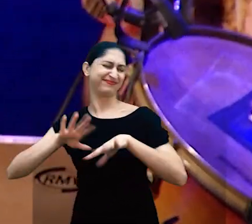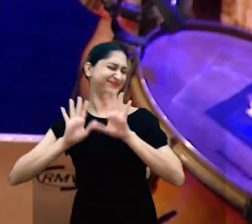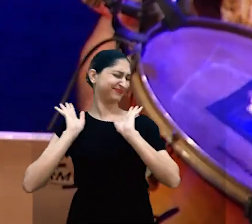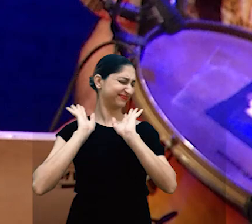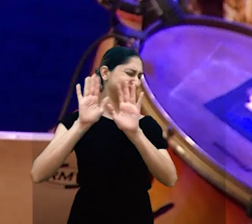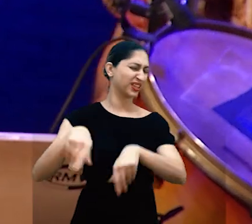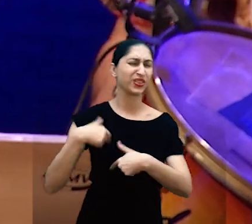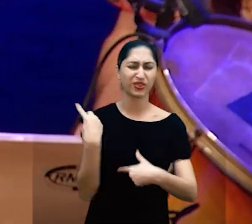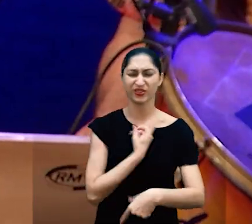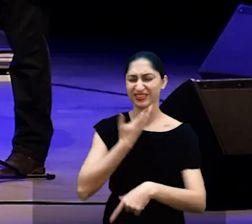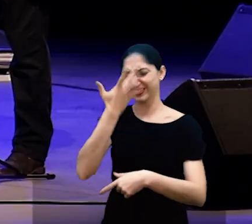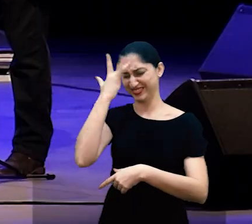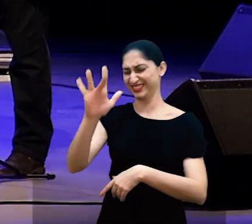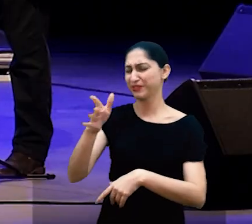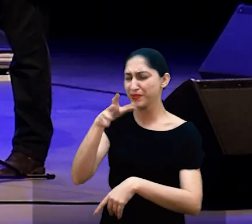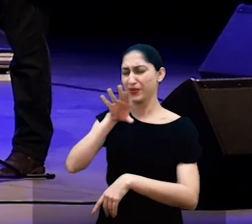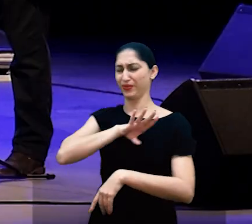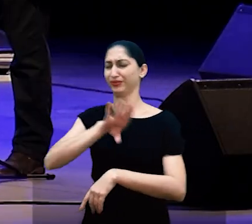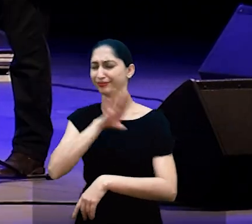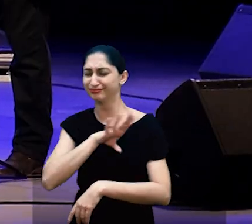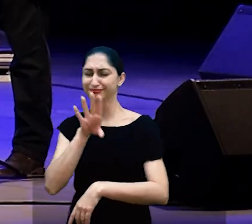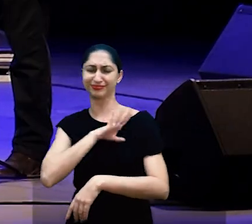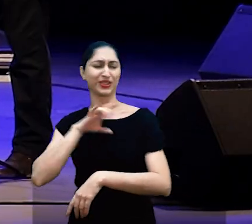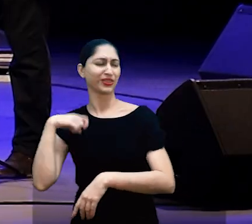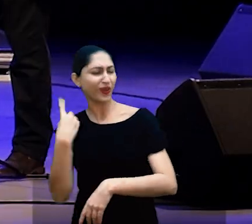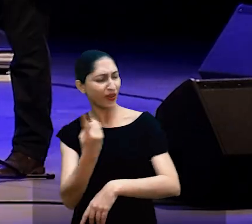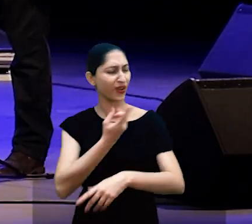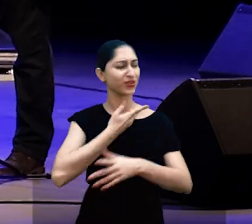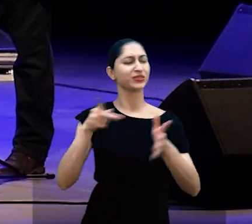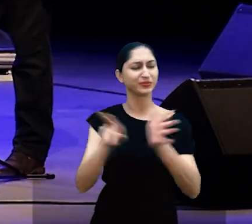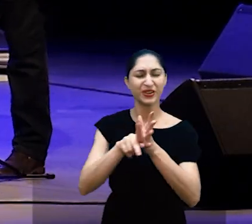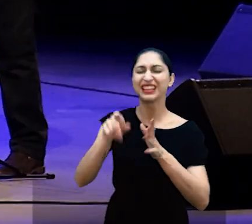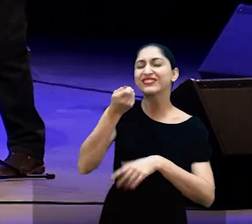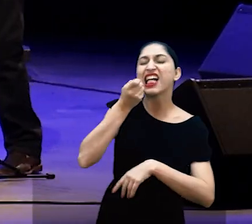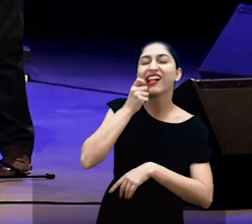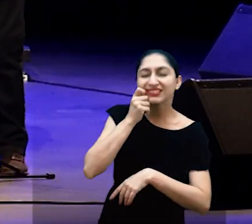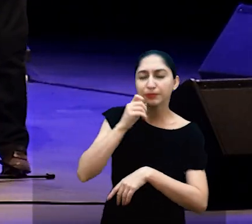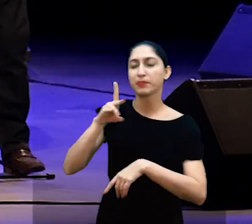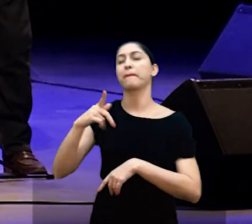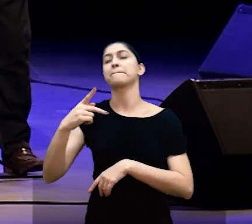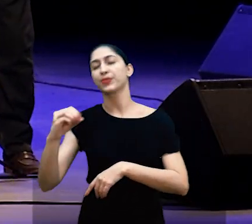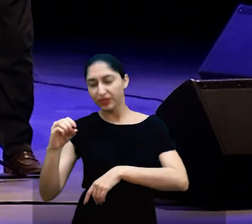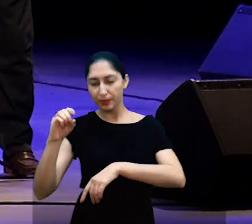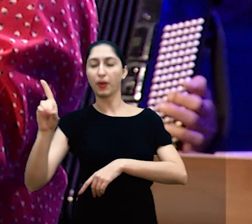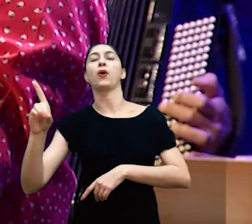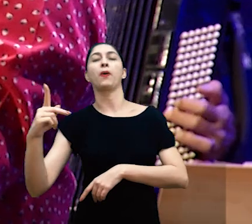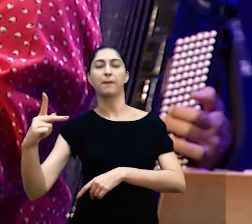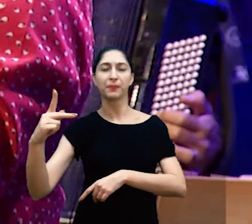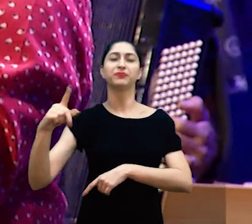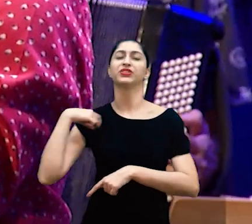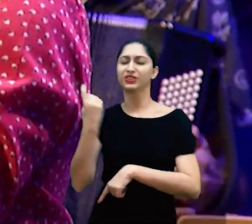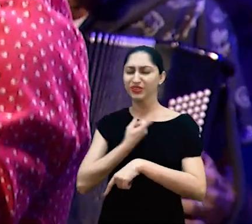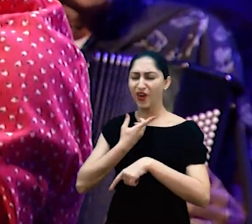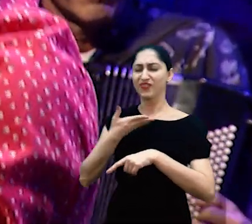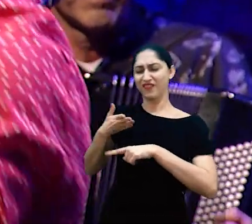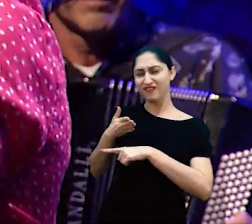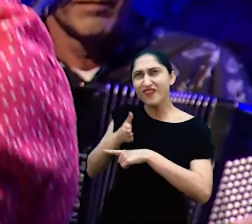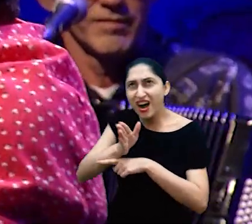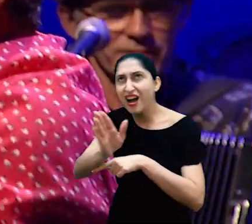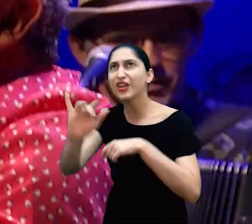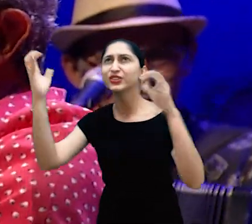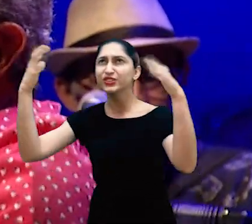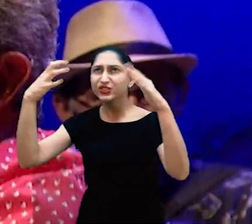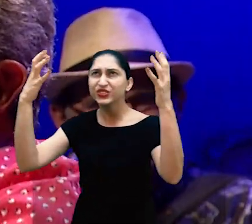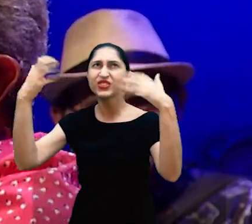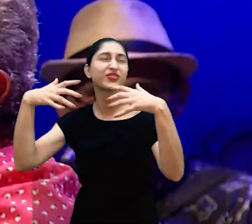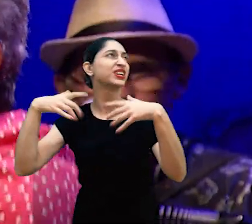bestagem, nós nem sabe português. Nós somos é caipira pop, nós entra na chuva e nem moia. Eu